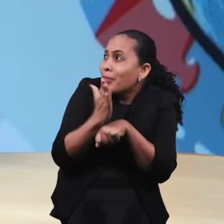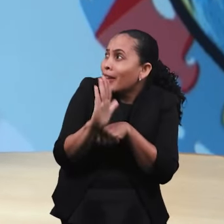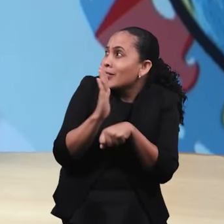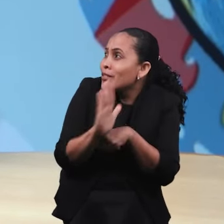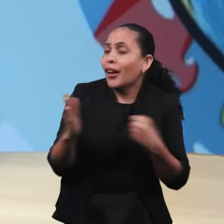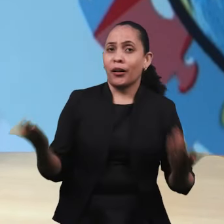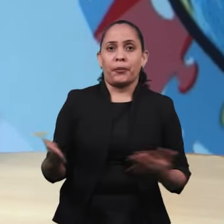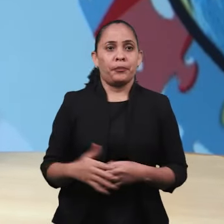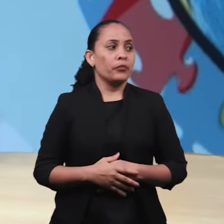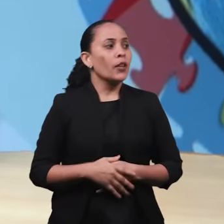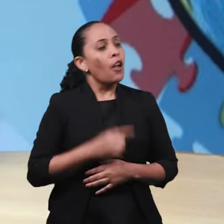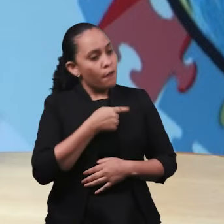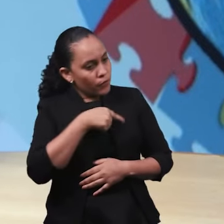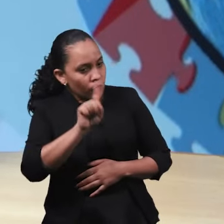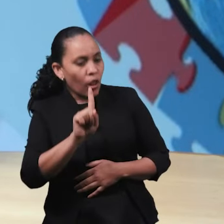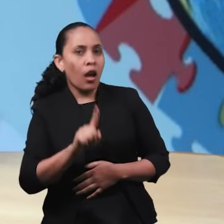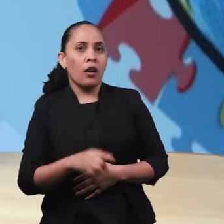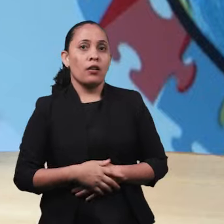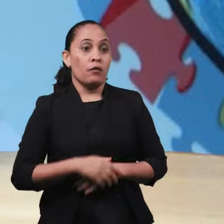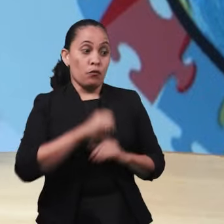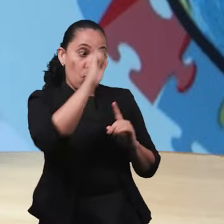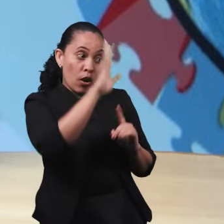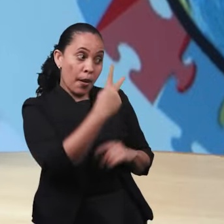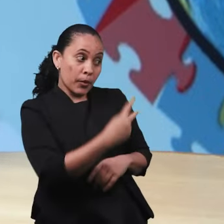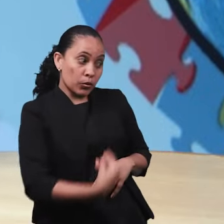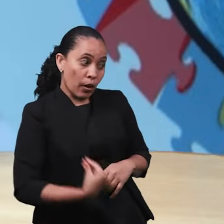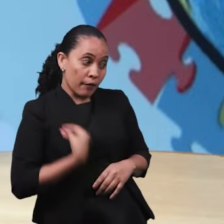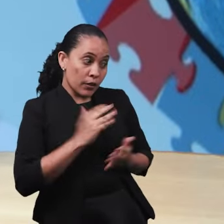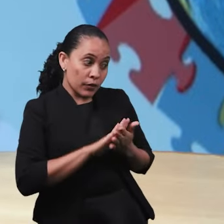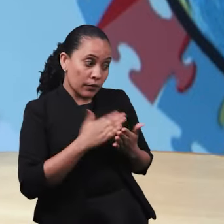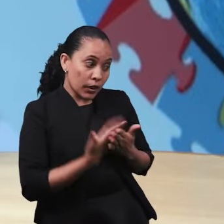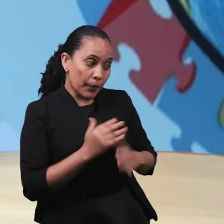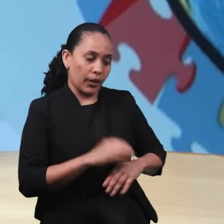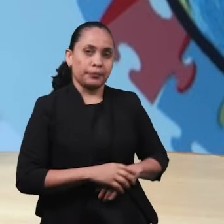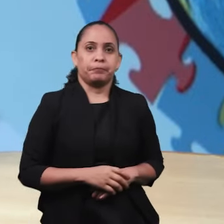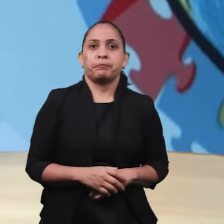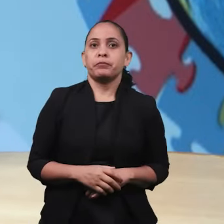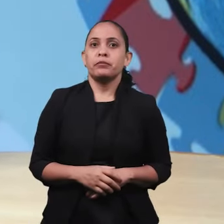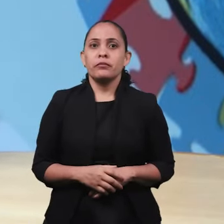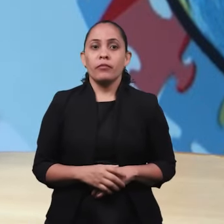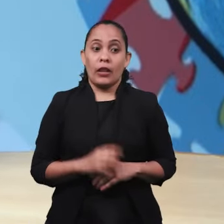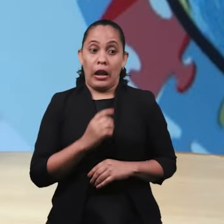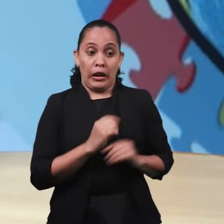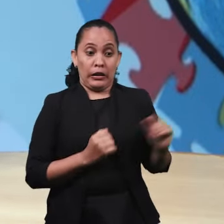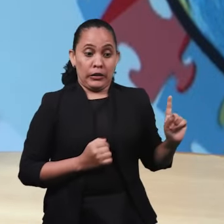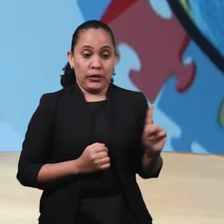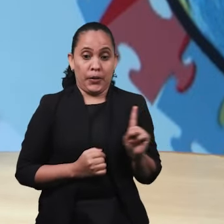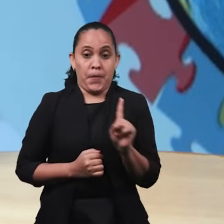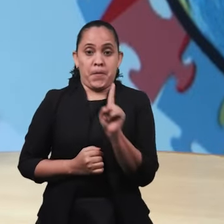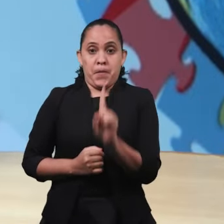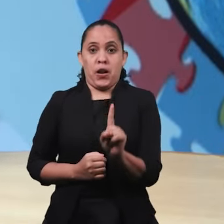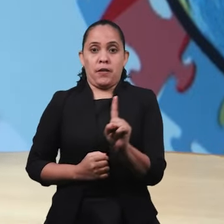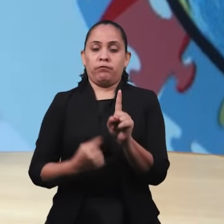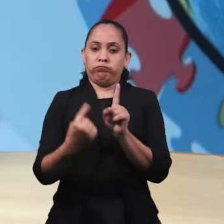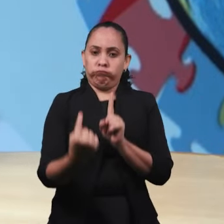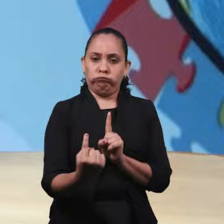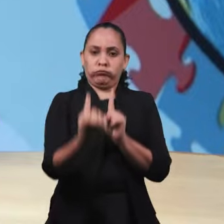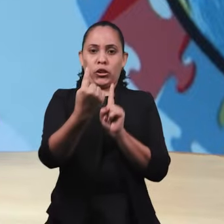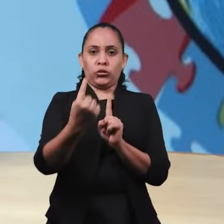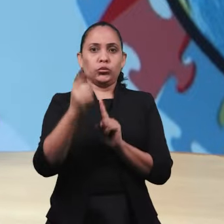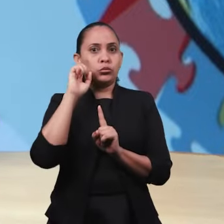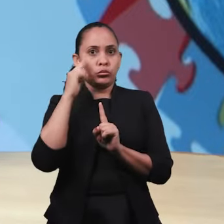praticar agora. Não, vou orar por você e você vai interpretar. E aquela irmã, ela ficou na frente do